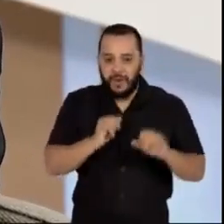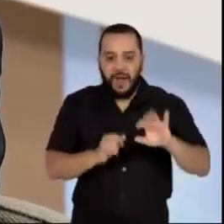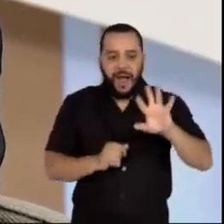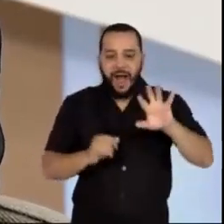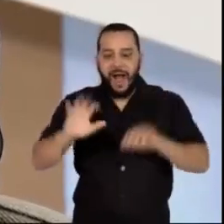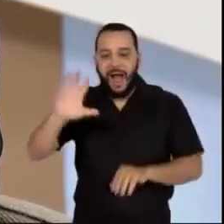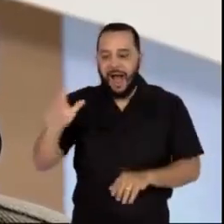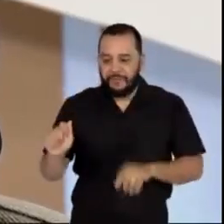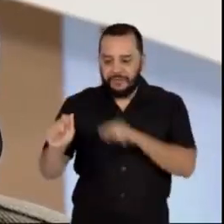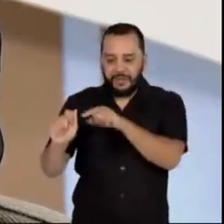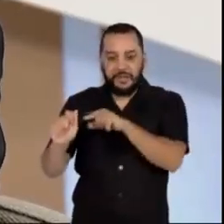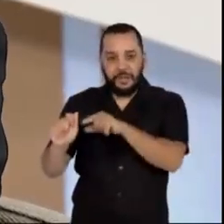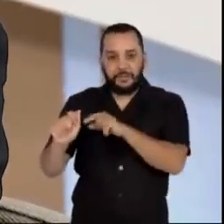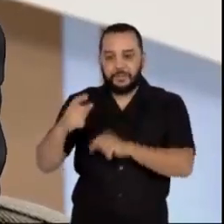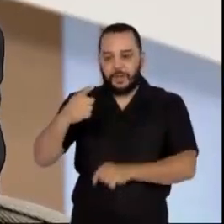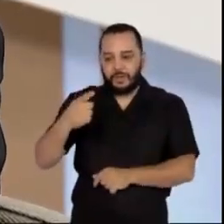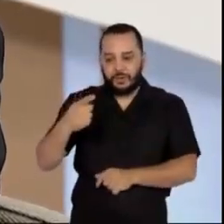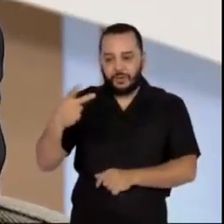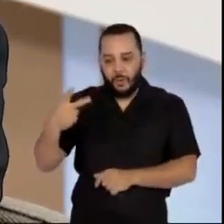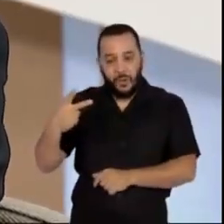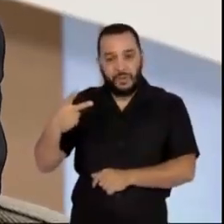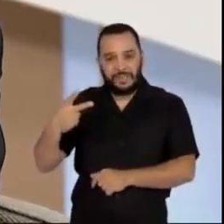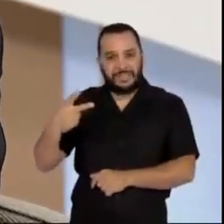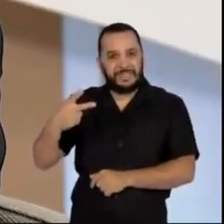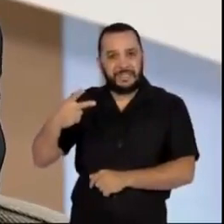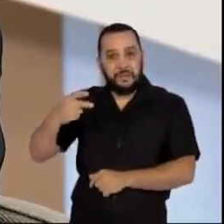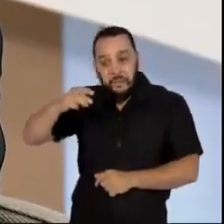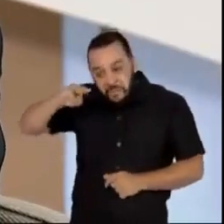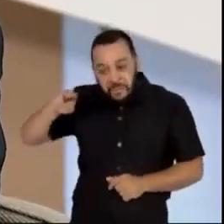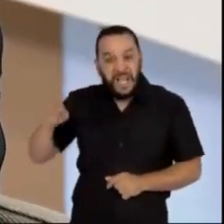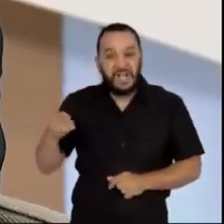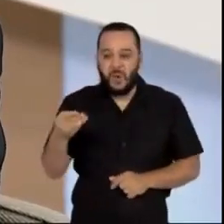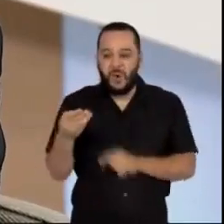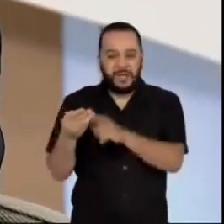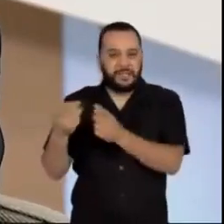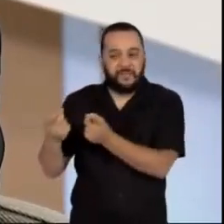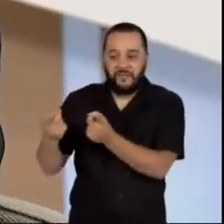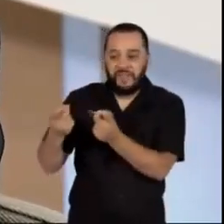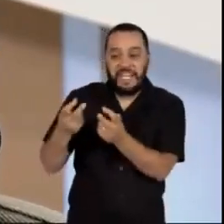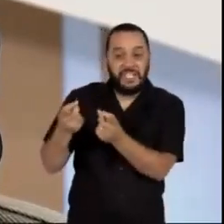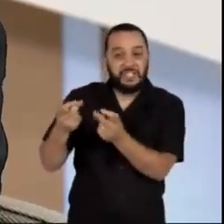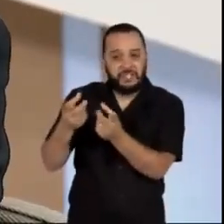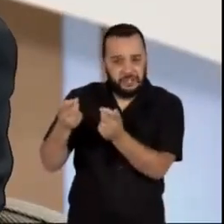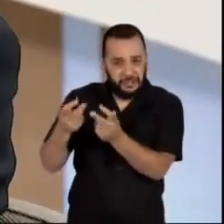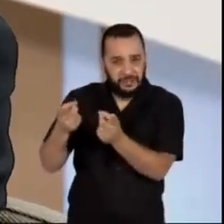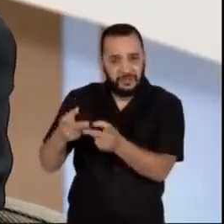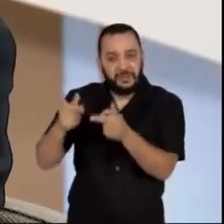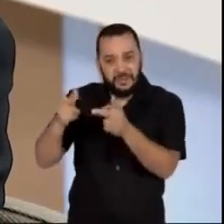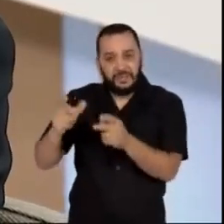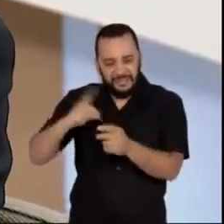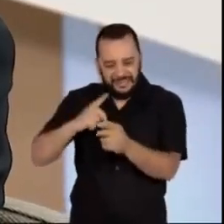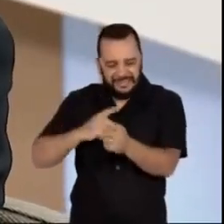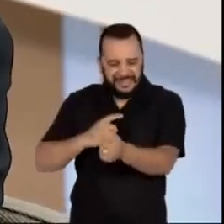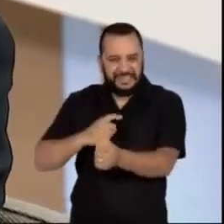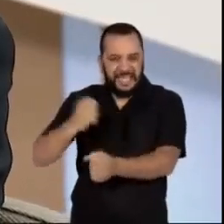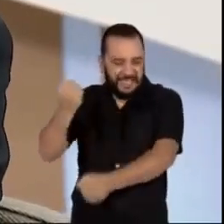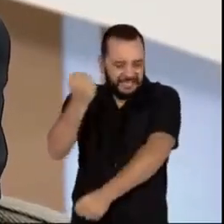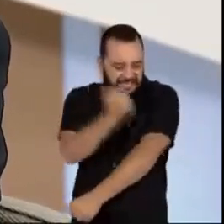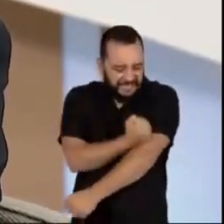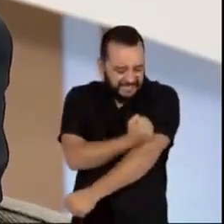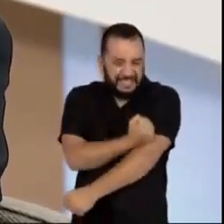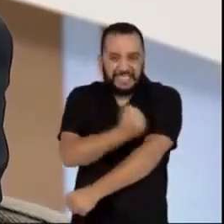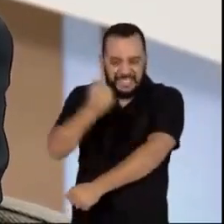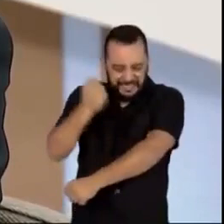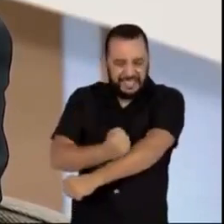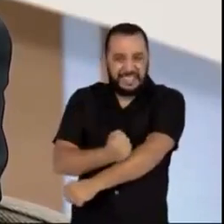cerca de 12 6 milhões de seres humanos vendidos como mercadoria eram marcados e escravizados que